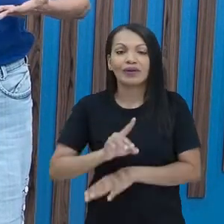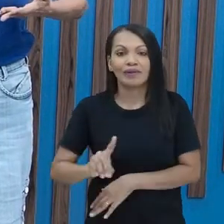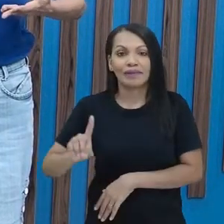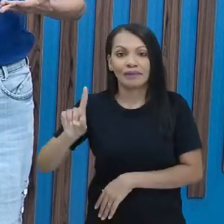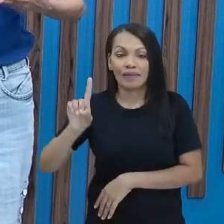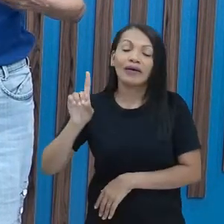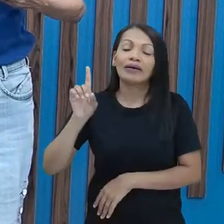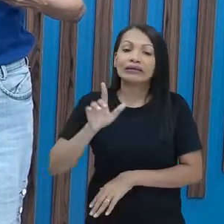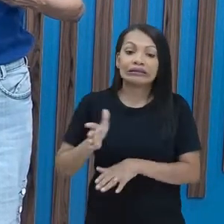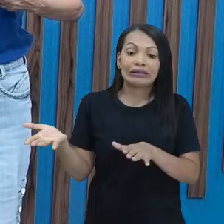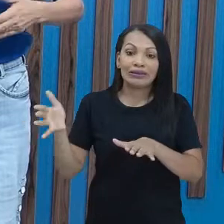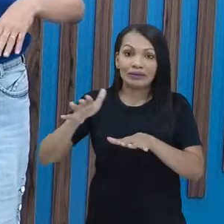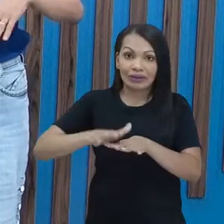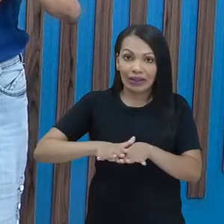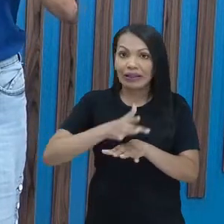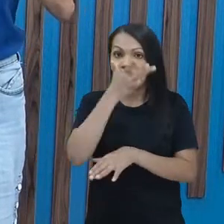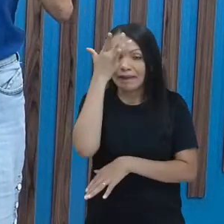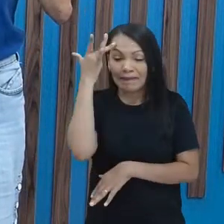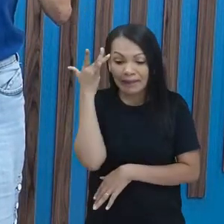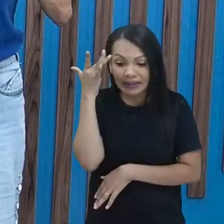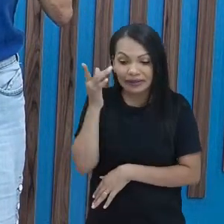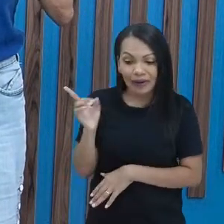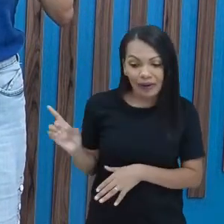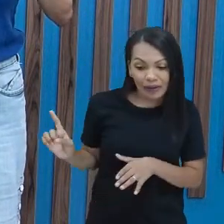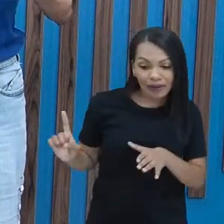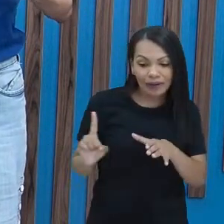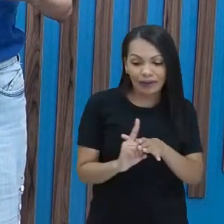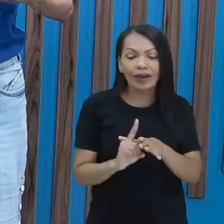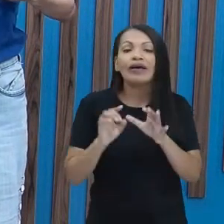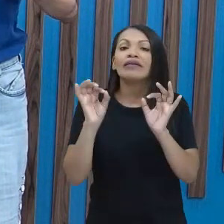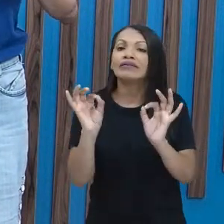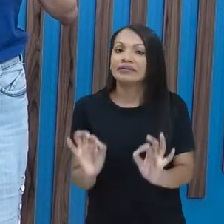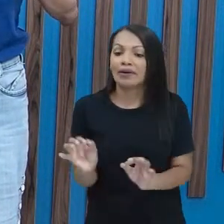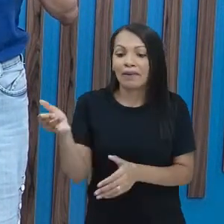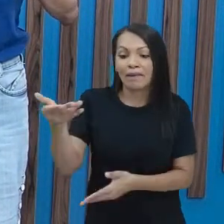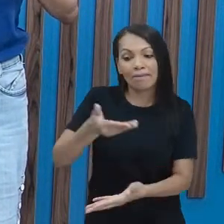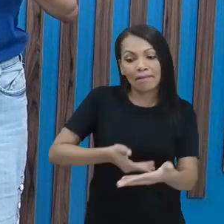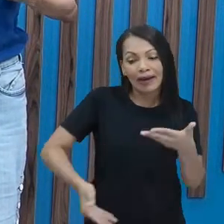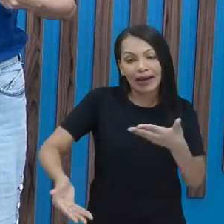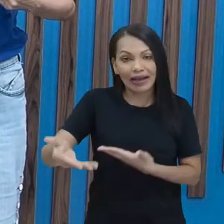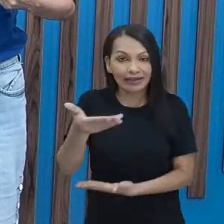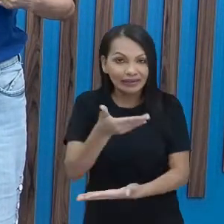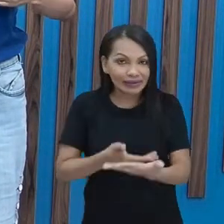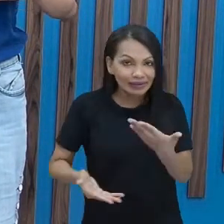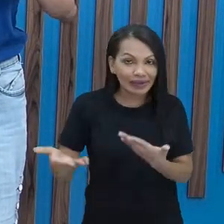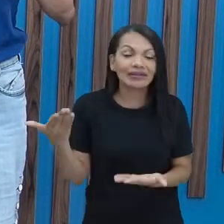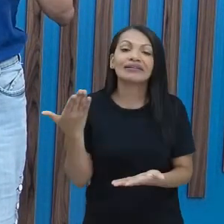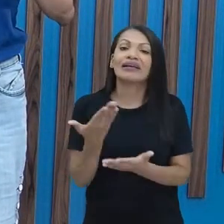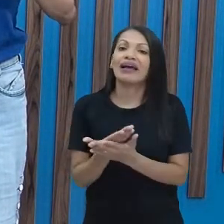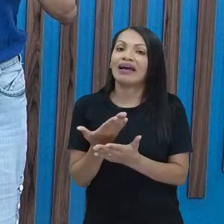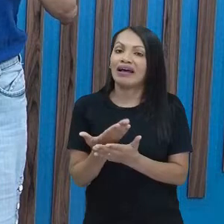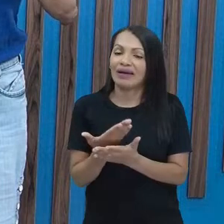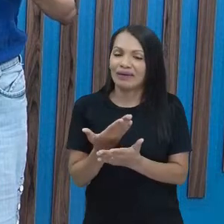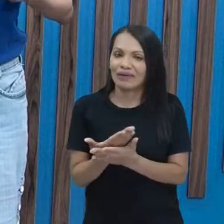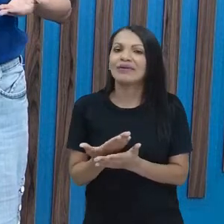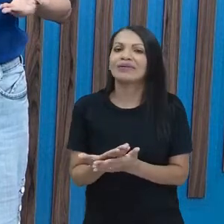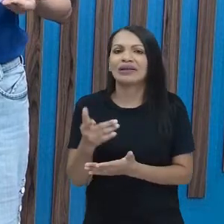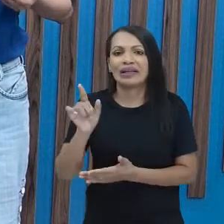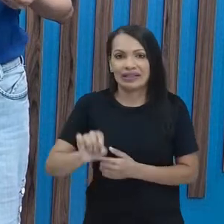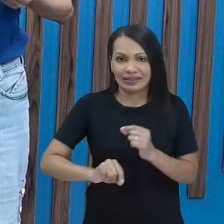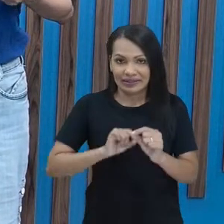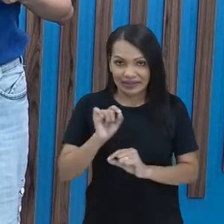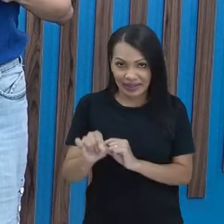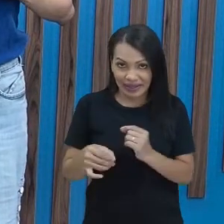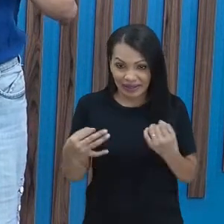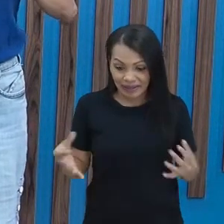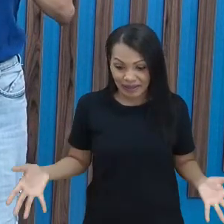pessoas assistindo a nossa aula, não é? Mais pessoas aí participando dessa aula com